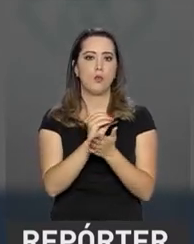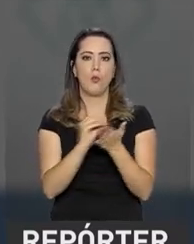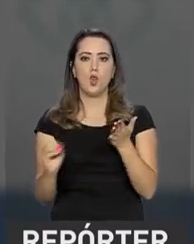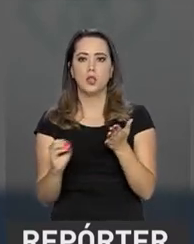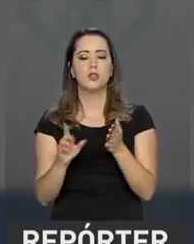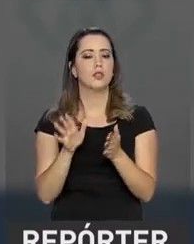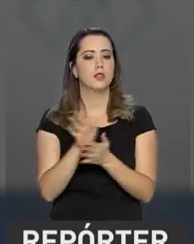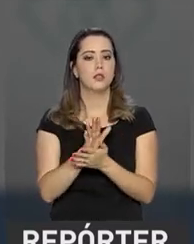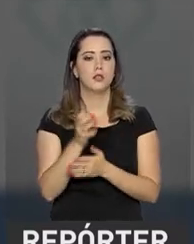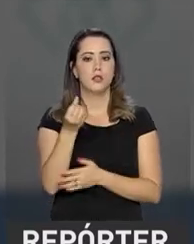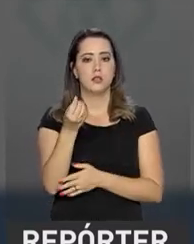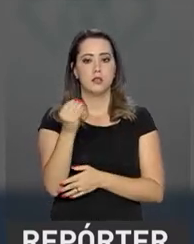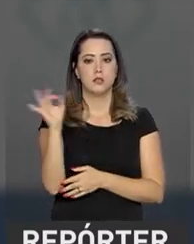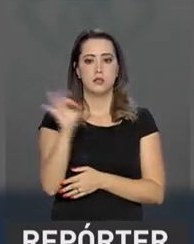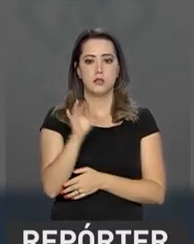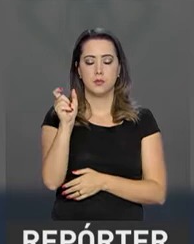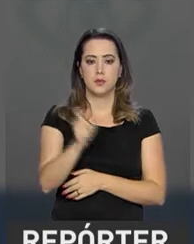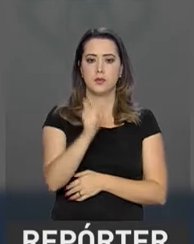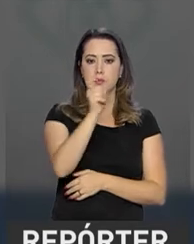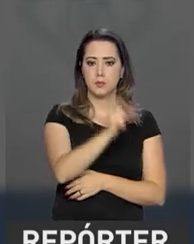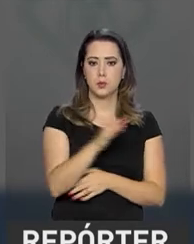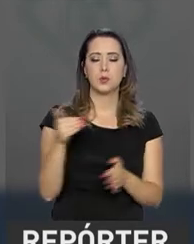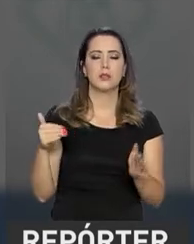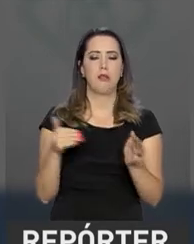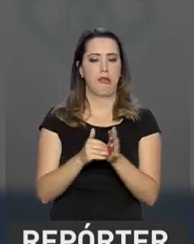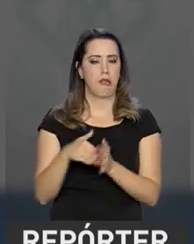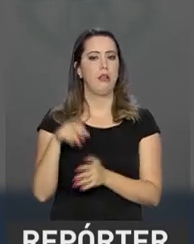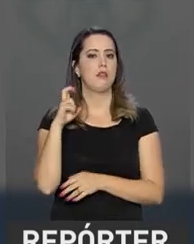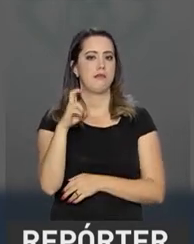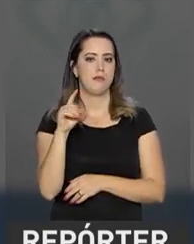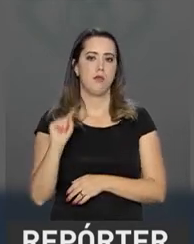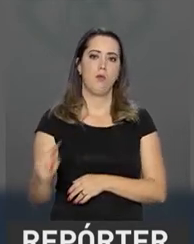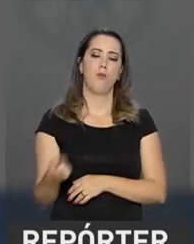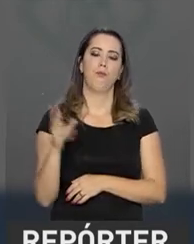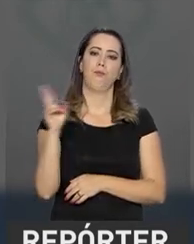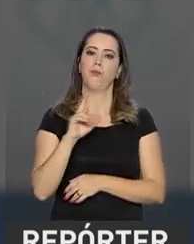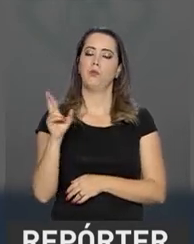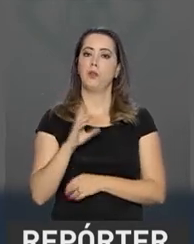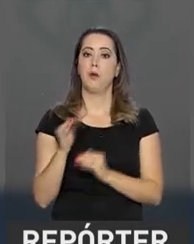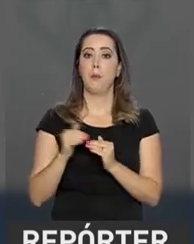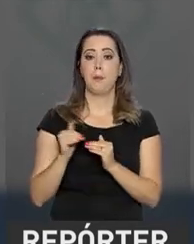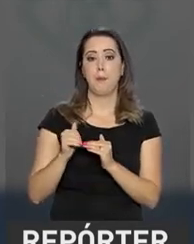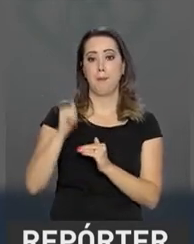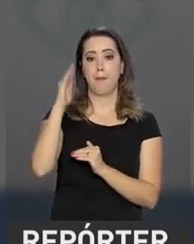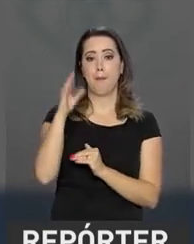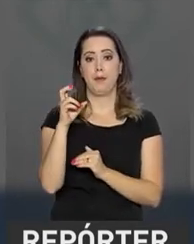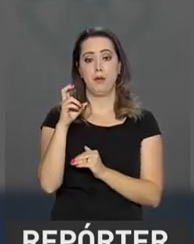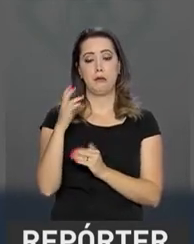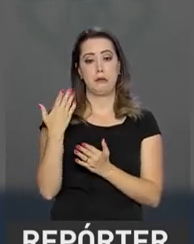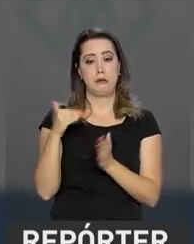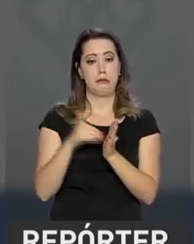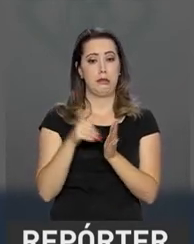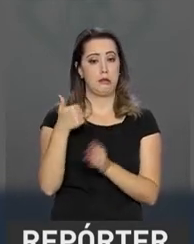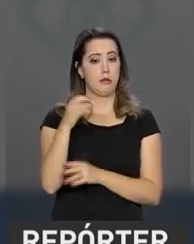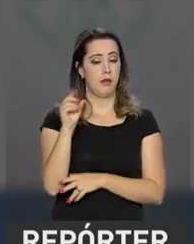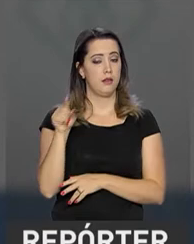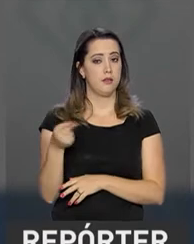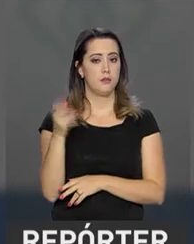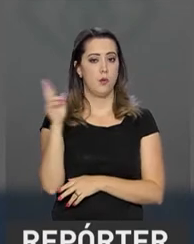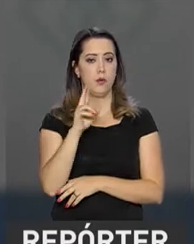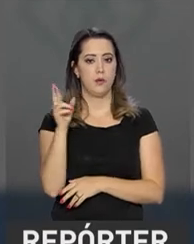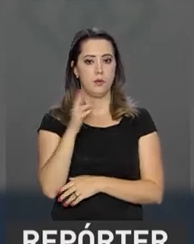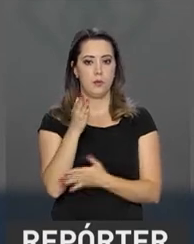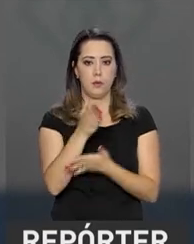cerca de 60% dos poupadores estão nesta faixa já que têm entre cinco e dez mil reais vai